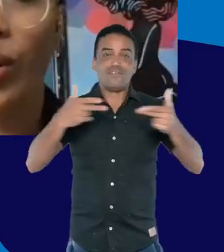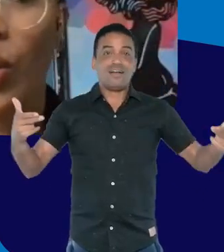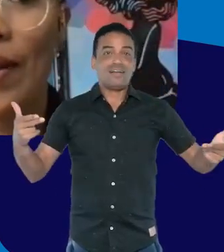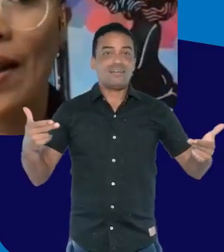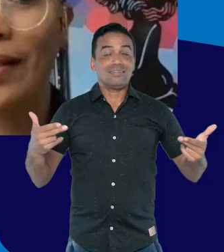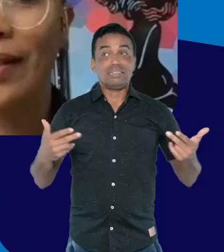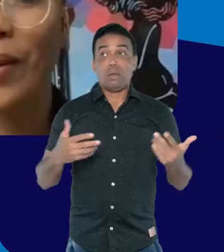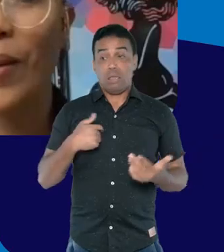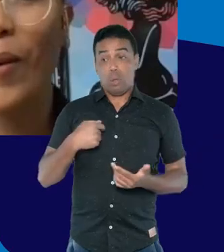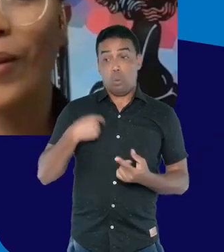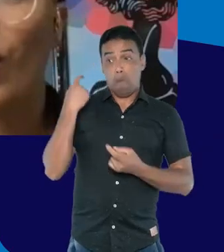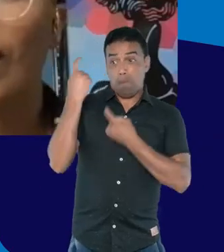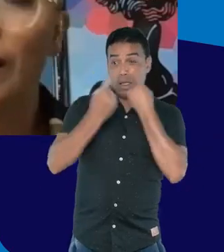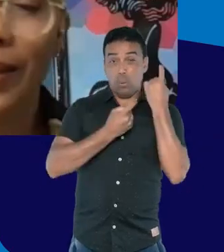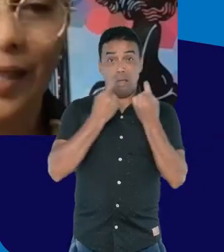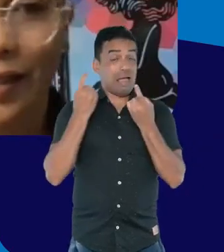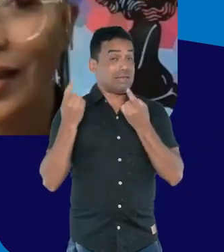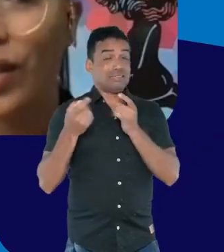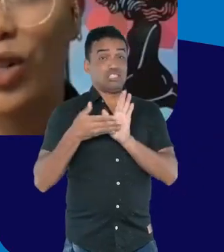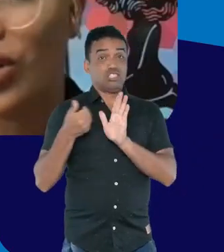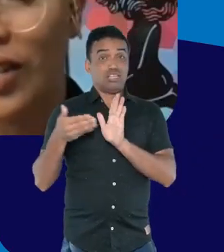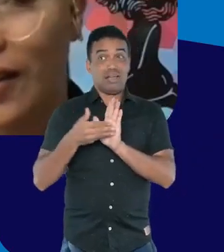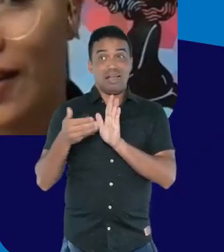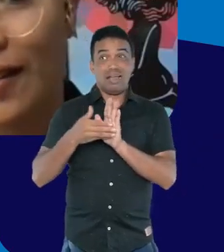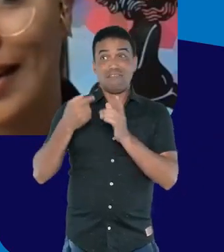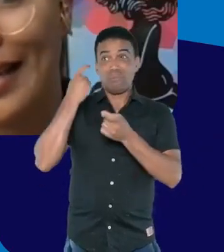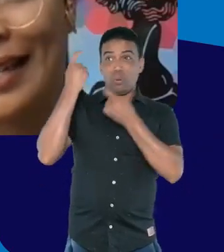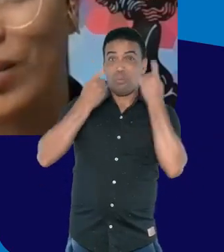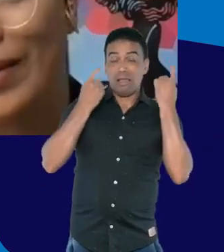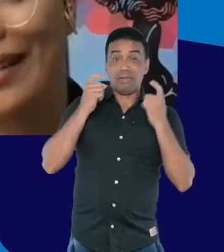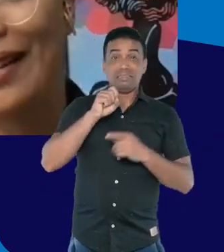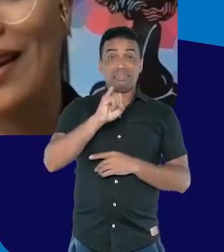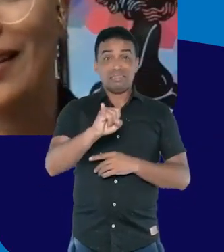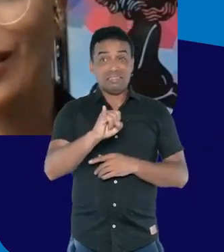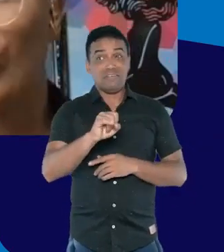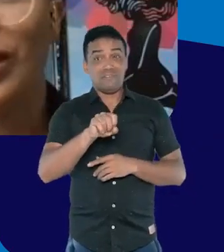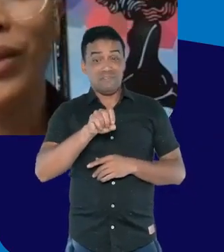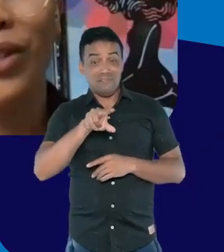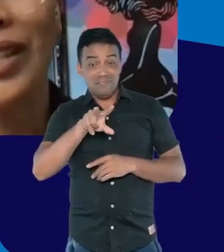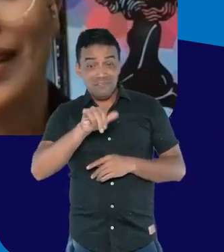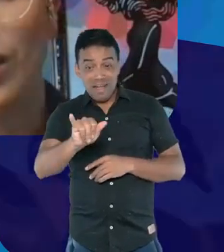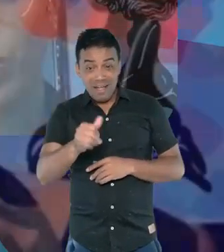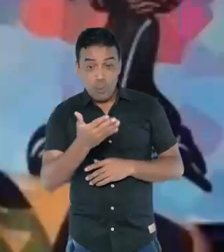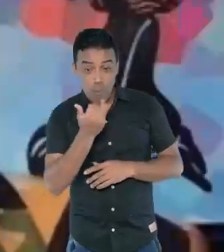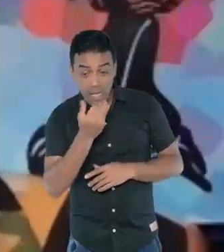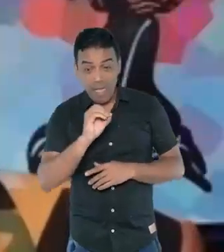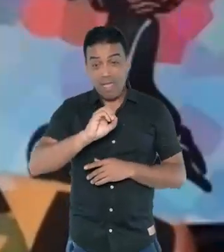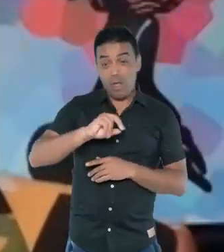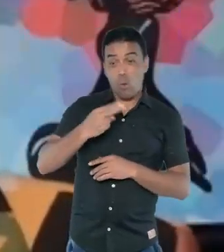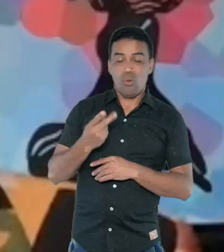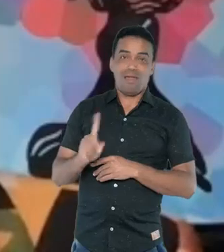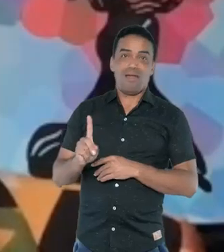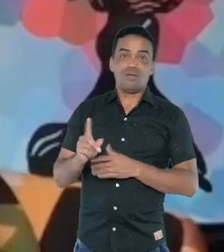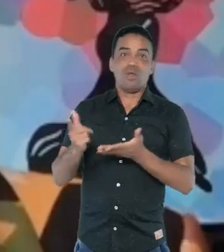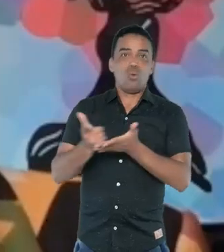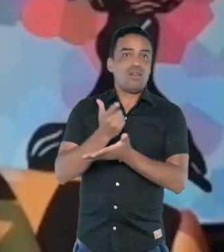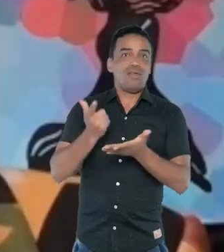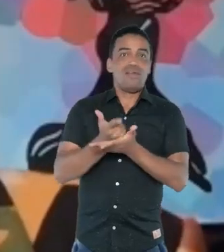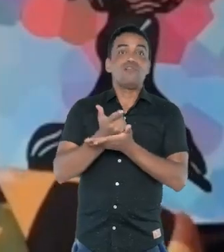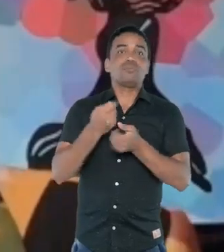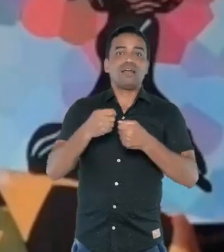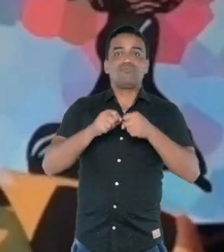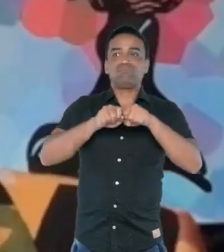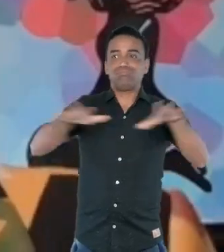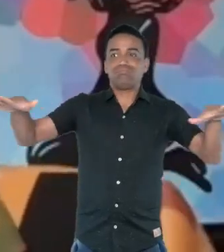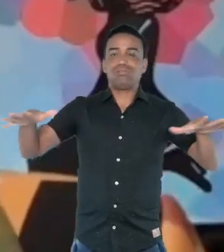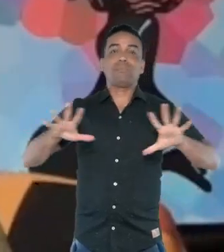ficar tão preocupada com quando e se a gente ia se alimentar. Então, o livro tinha que estar disponível para todo mundo. E ao